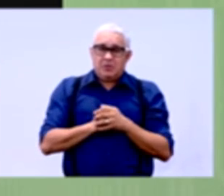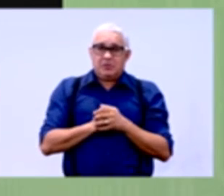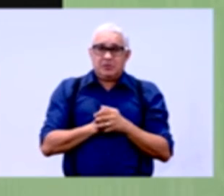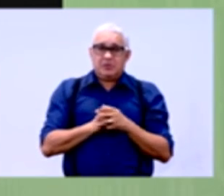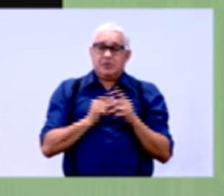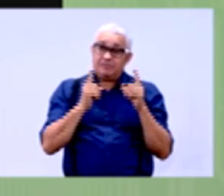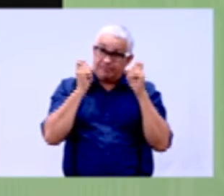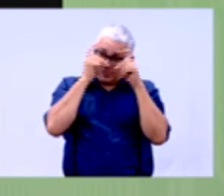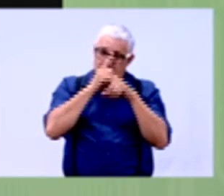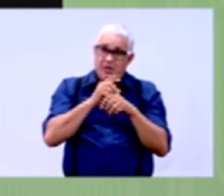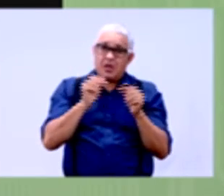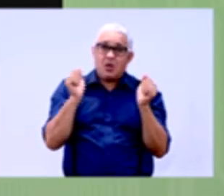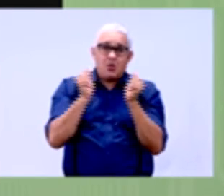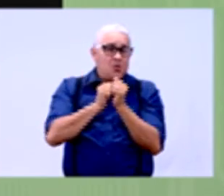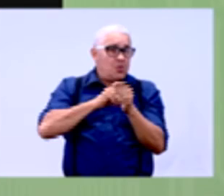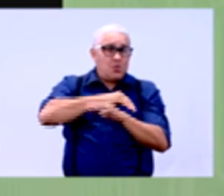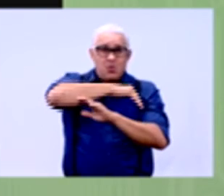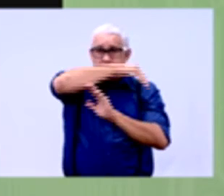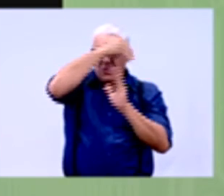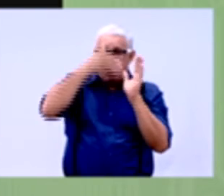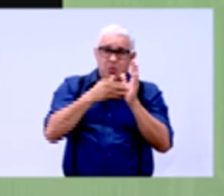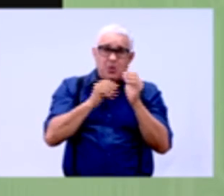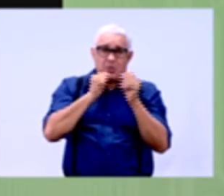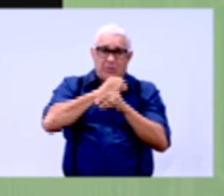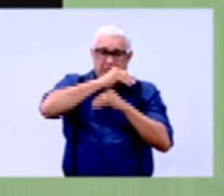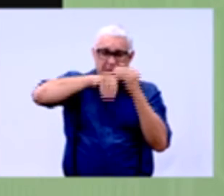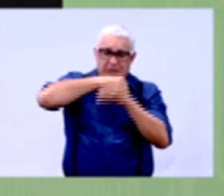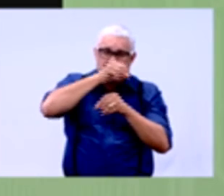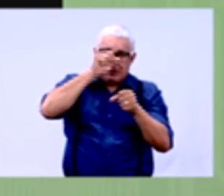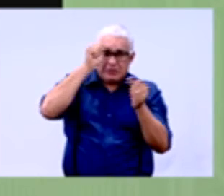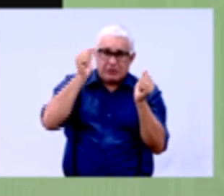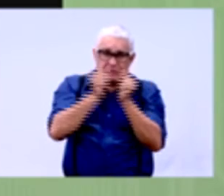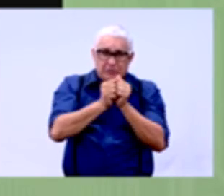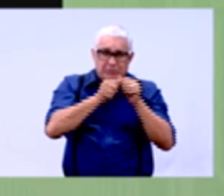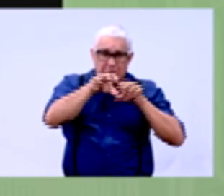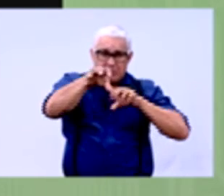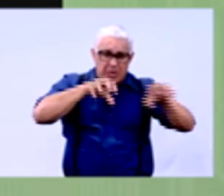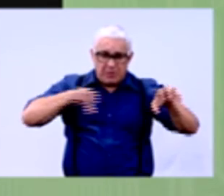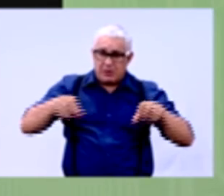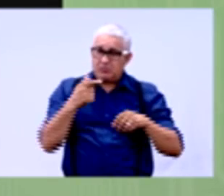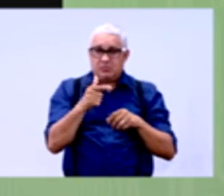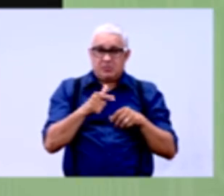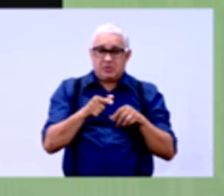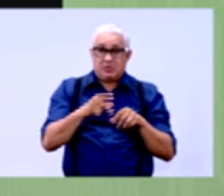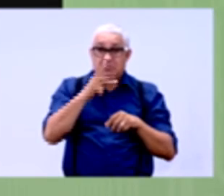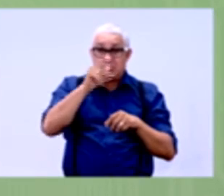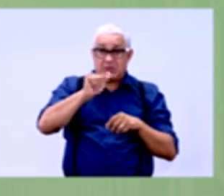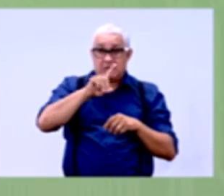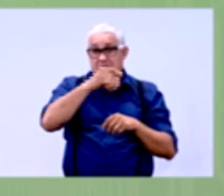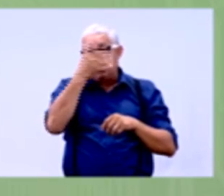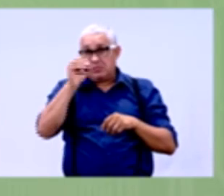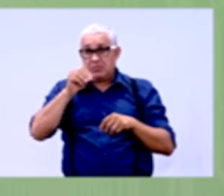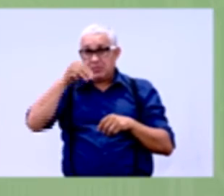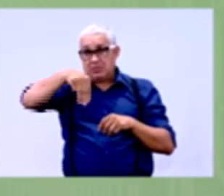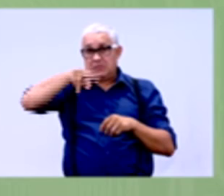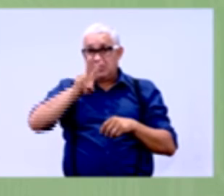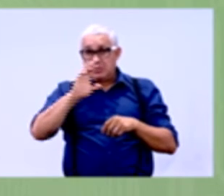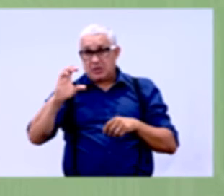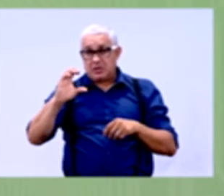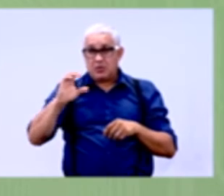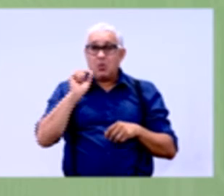ficará tudo junto no mesmo lugar e aí não separado. Então, quando nós estamos trabalhando no padrão MVC, ele procura